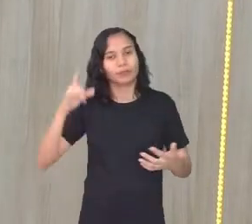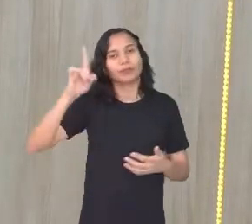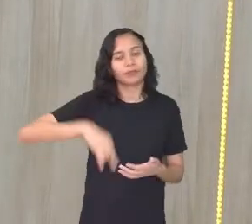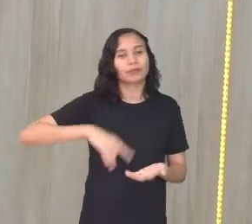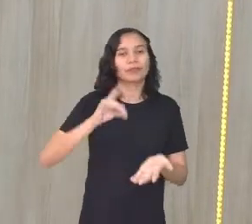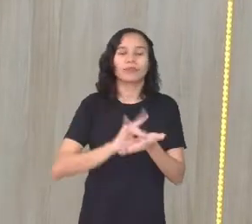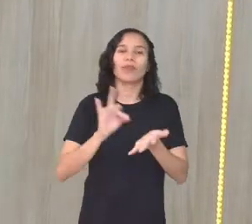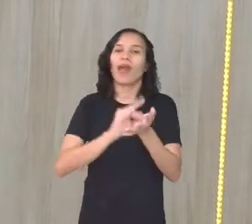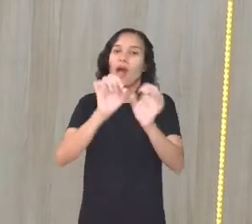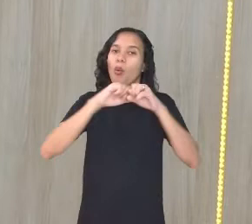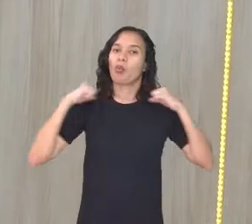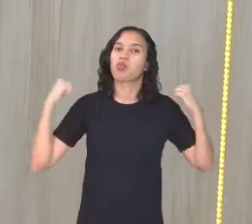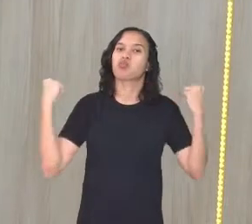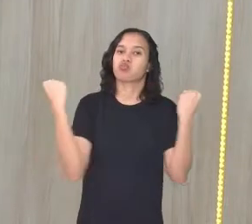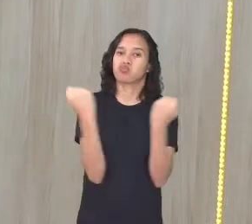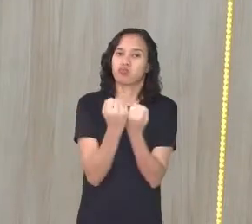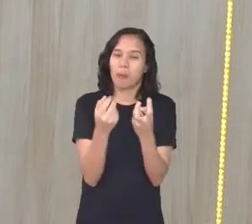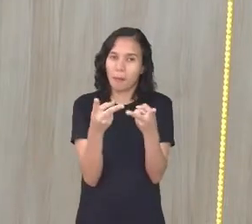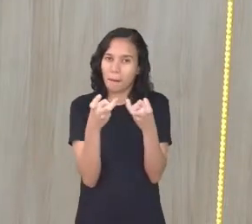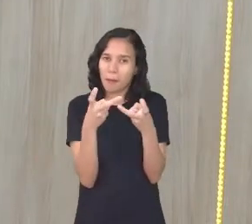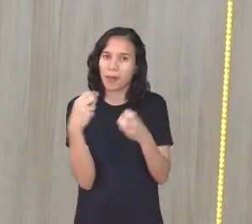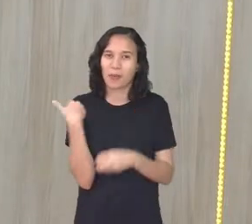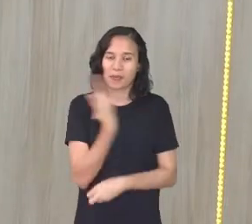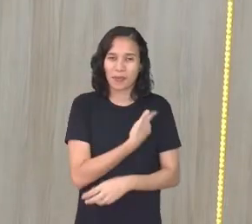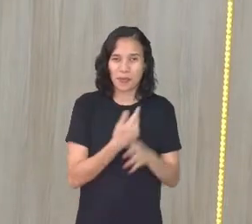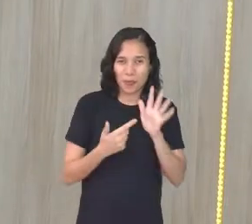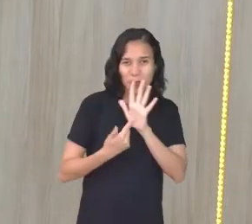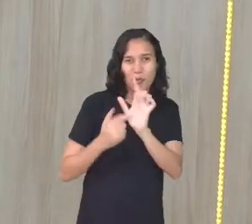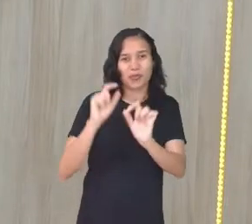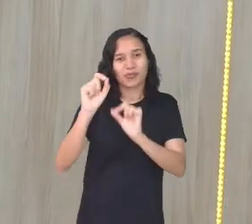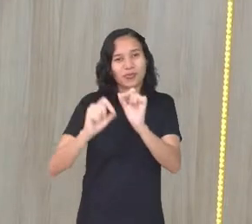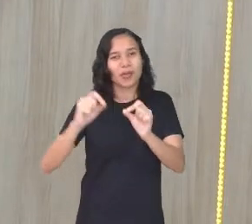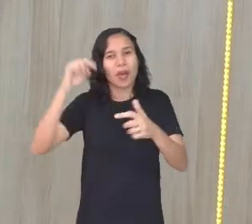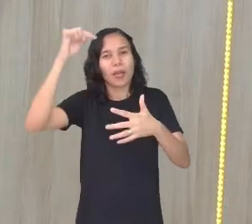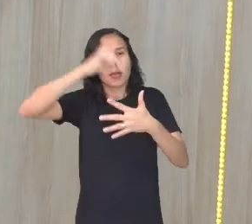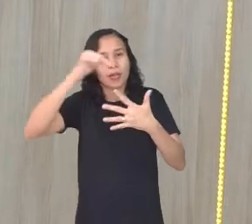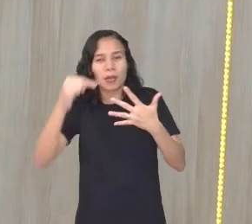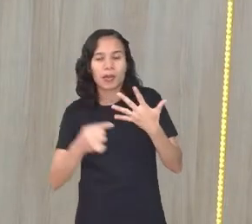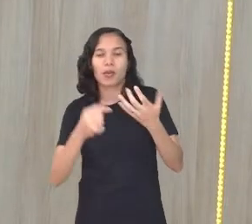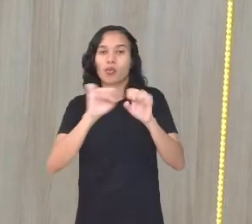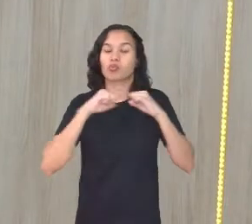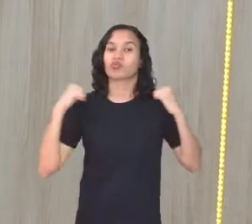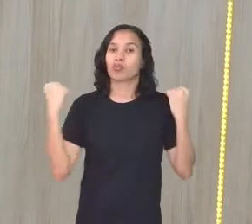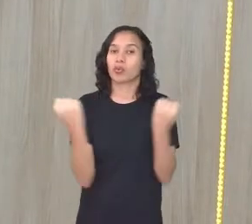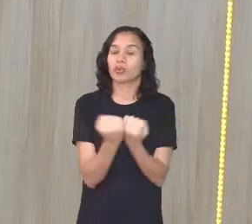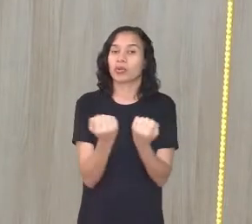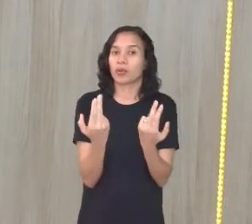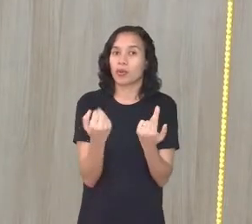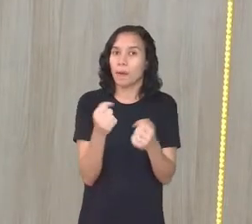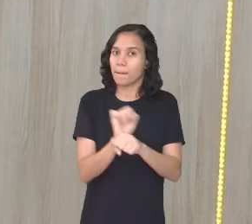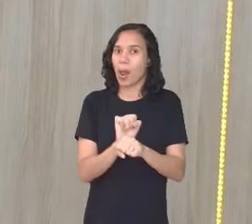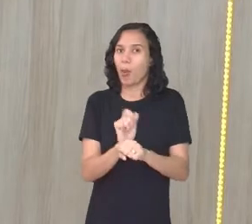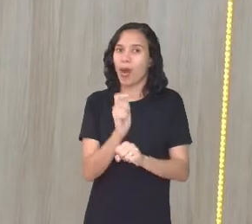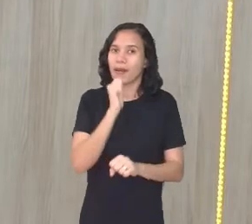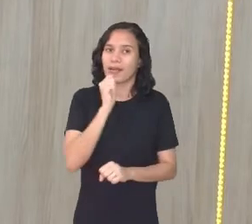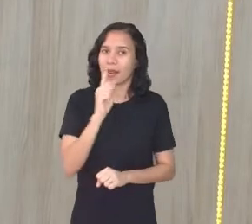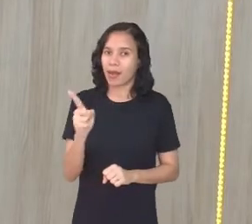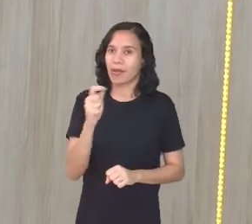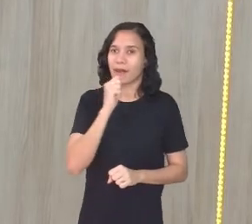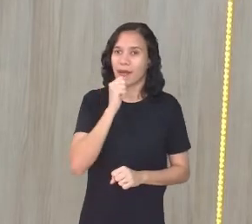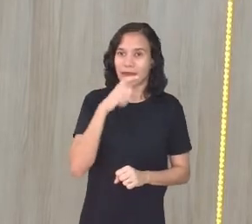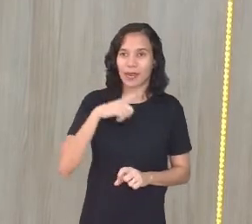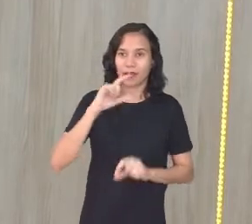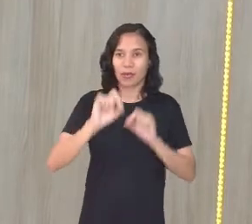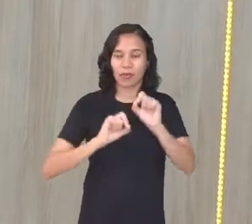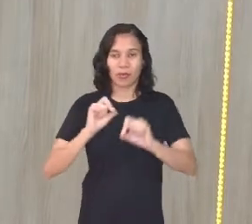questão social. Percebam que a gente está trazendo aqui questões sociais. Mas o mesmo parou por aí não foi? É verdade. A gente